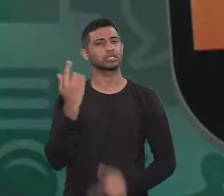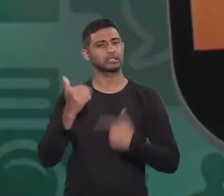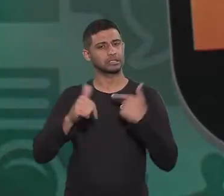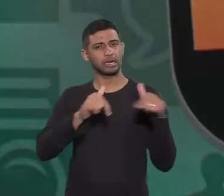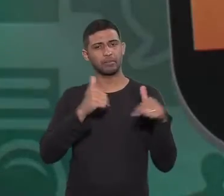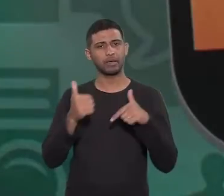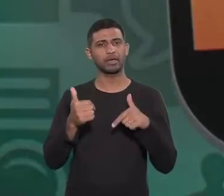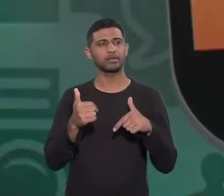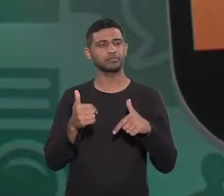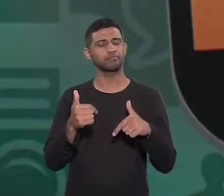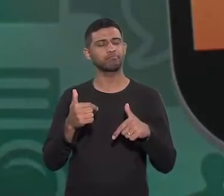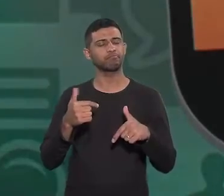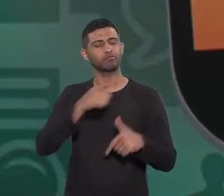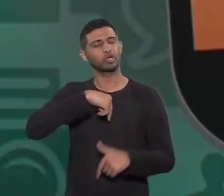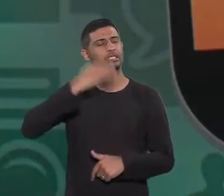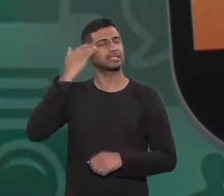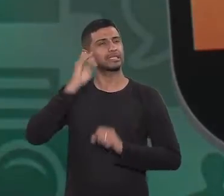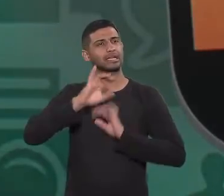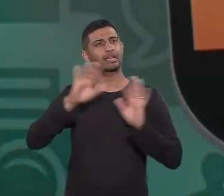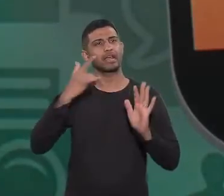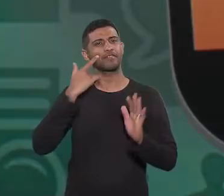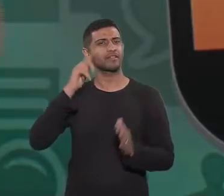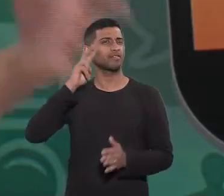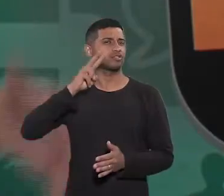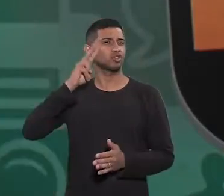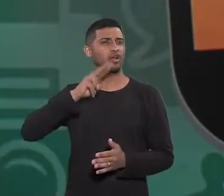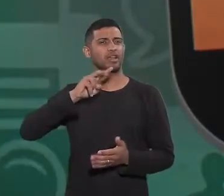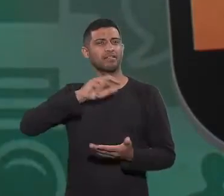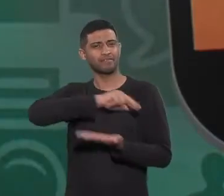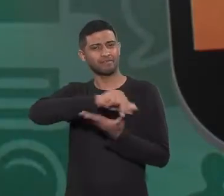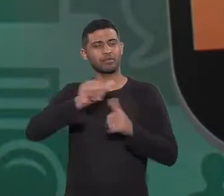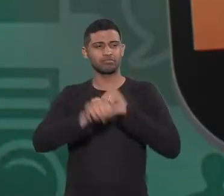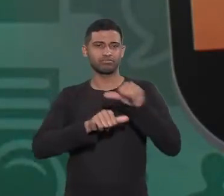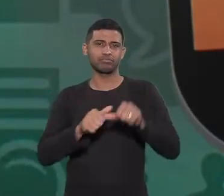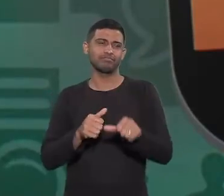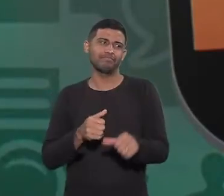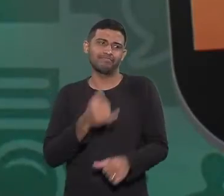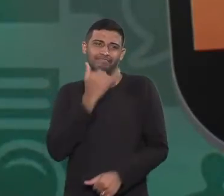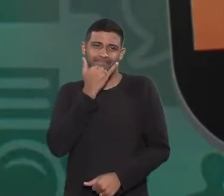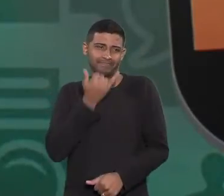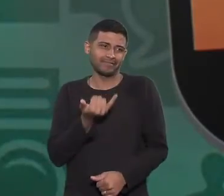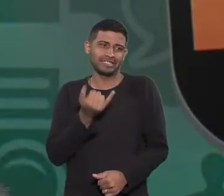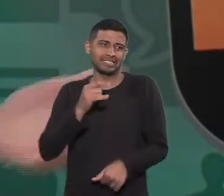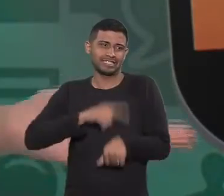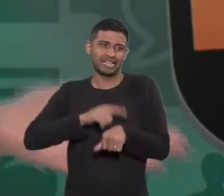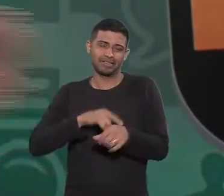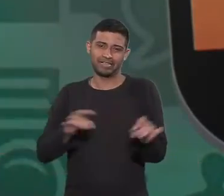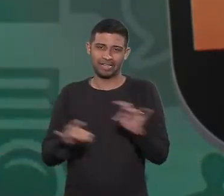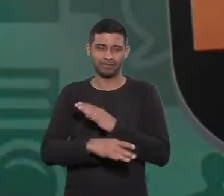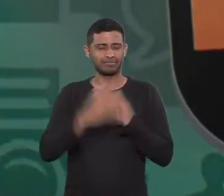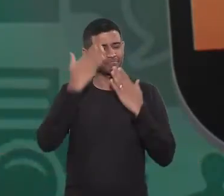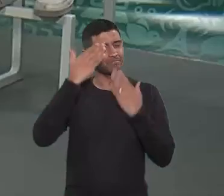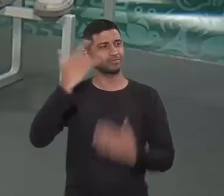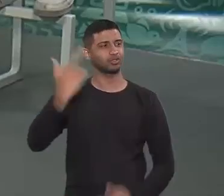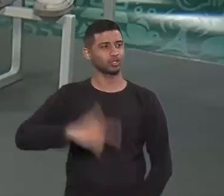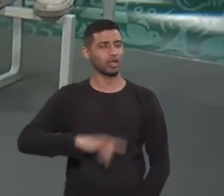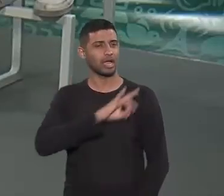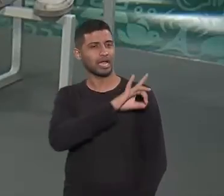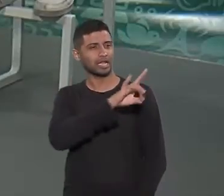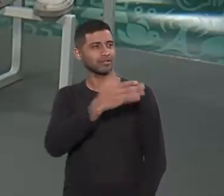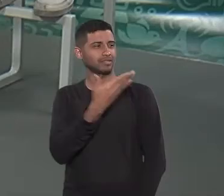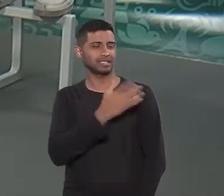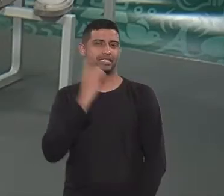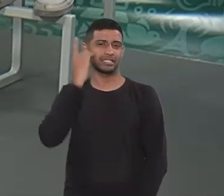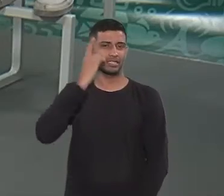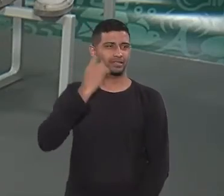É importante esse trabalho para a gente ver mais histórias de superação como essas, né? Gente, infelizmente nosso programa está acabando.